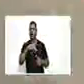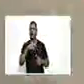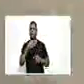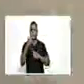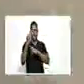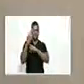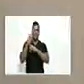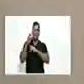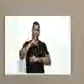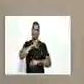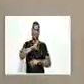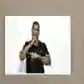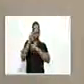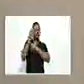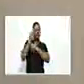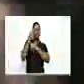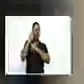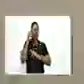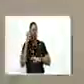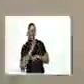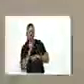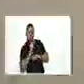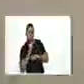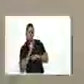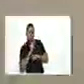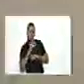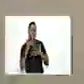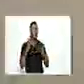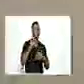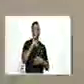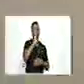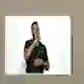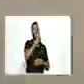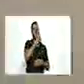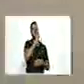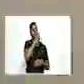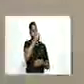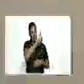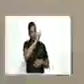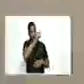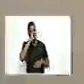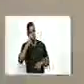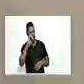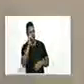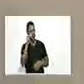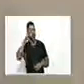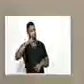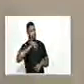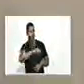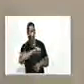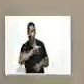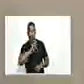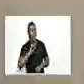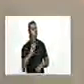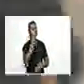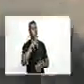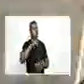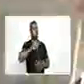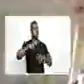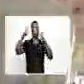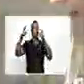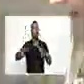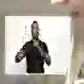gente e ele comentou com a gente falou assim no raio de 180 km você são os únicos que tem um aterro